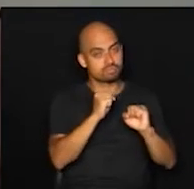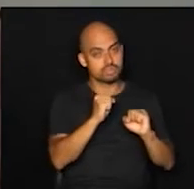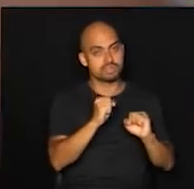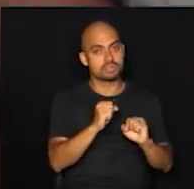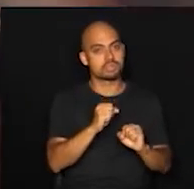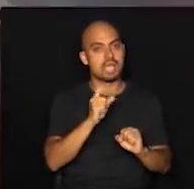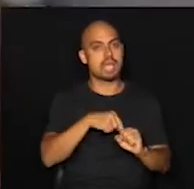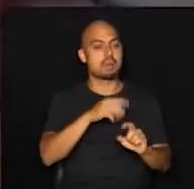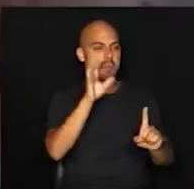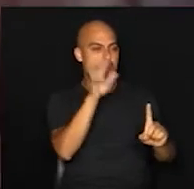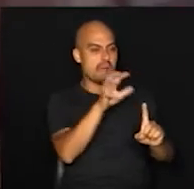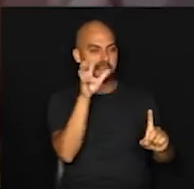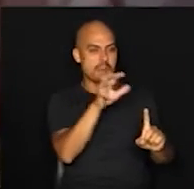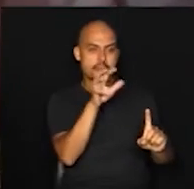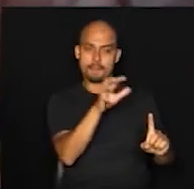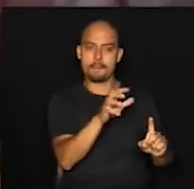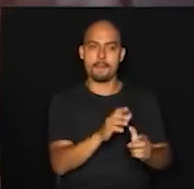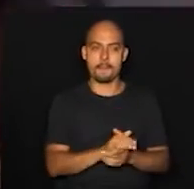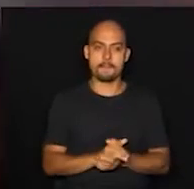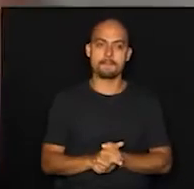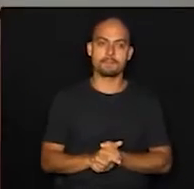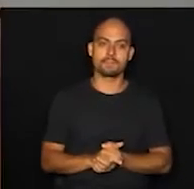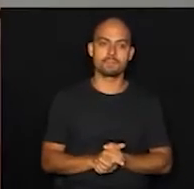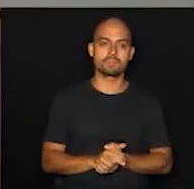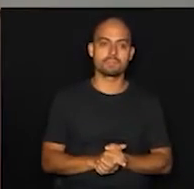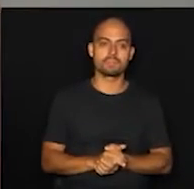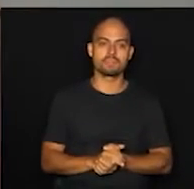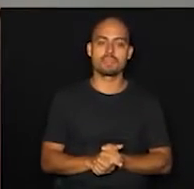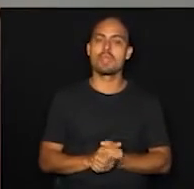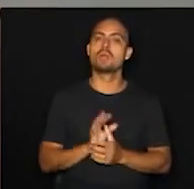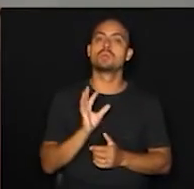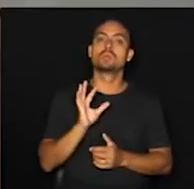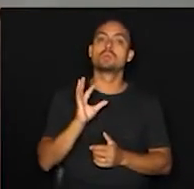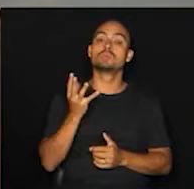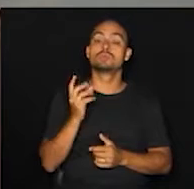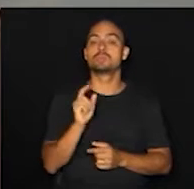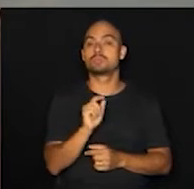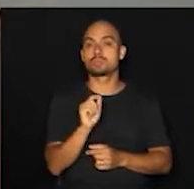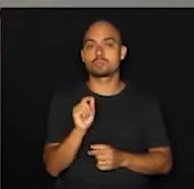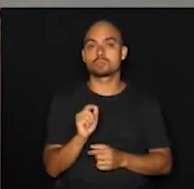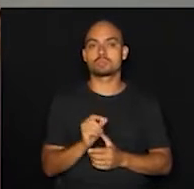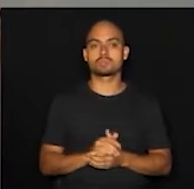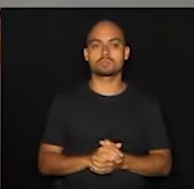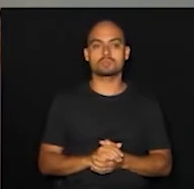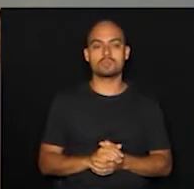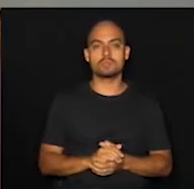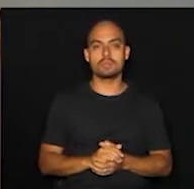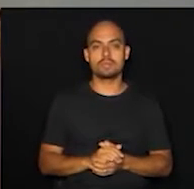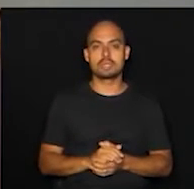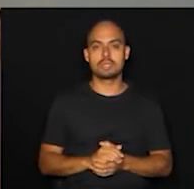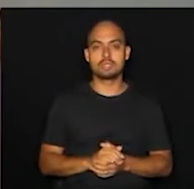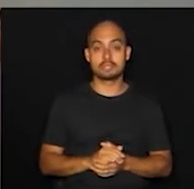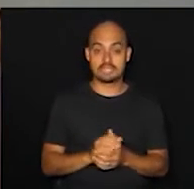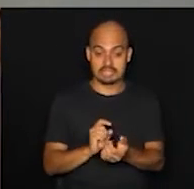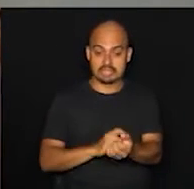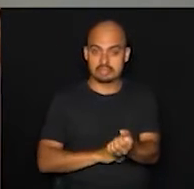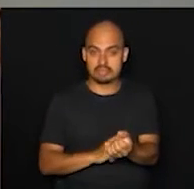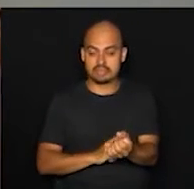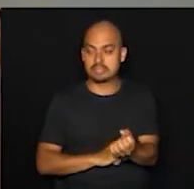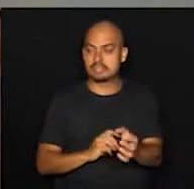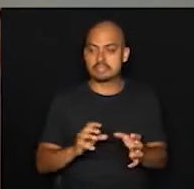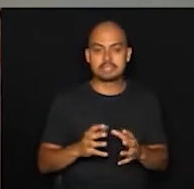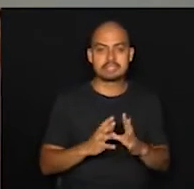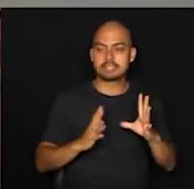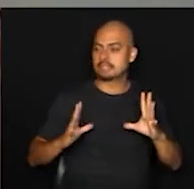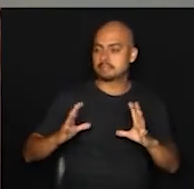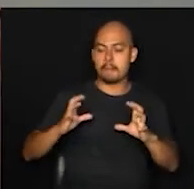ameaça grande. Obrigar a ir embora. Então, o que aconteceu? Nesse momento de alta tensão, Dom Pedro II falou, não,